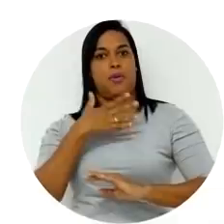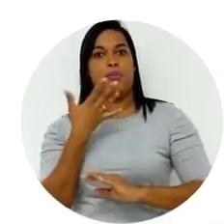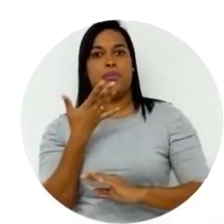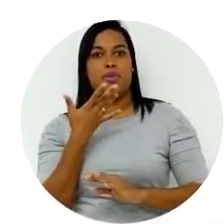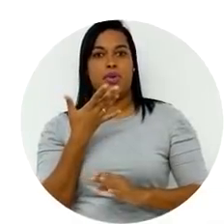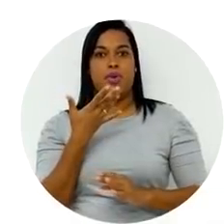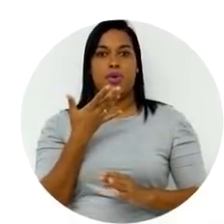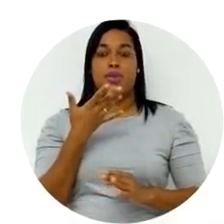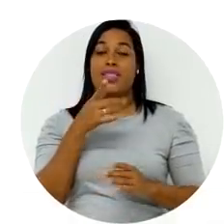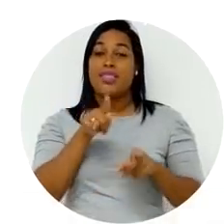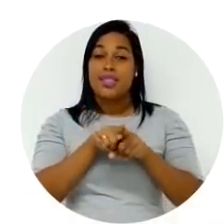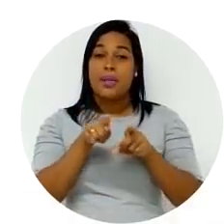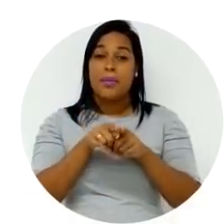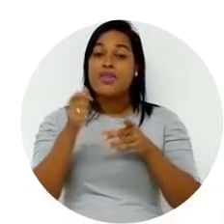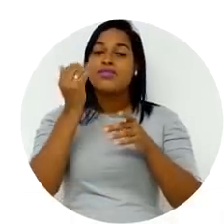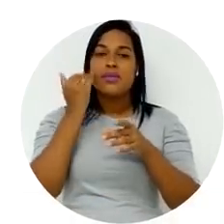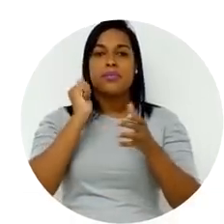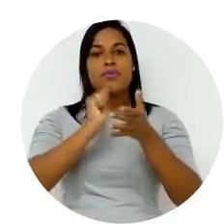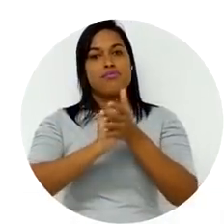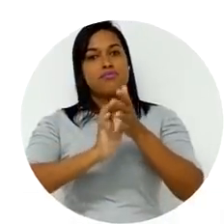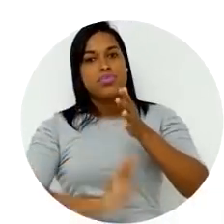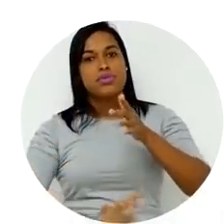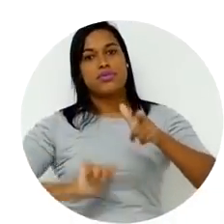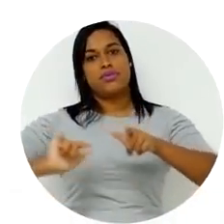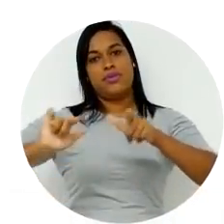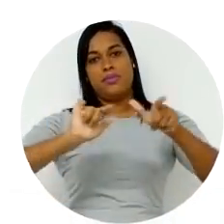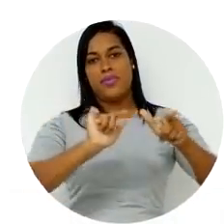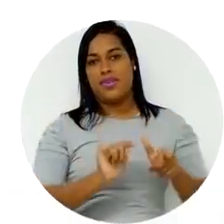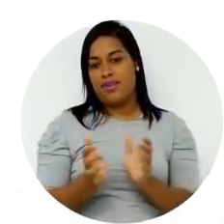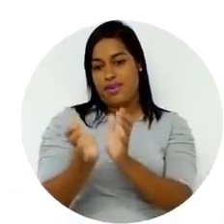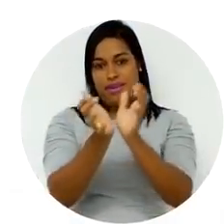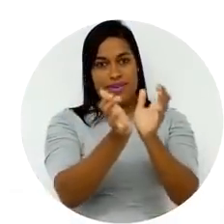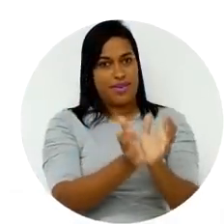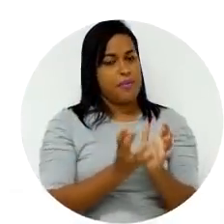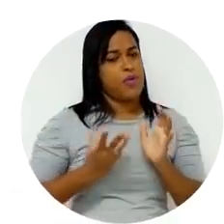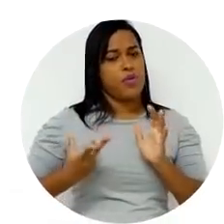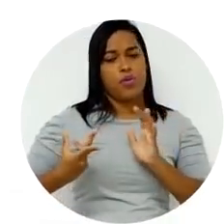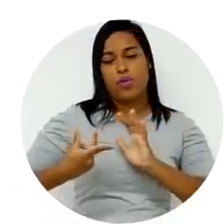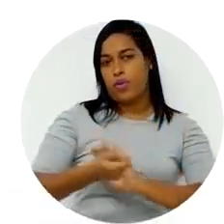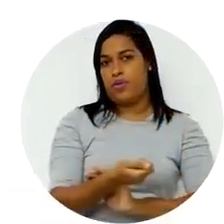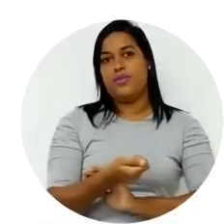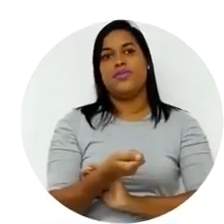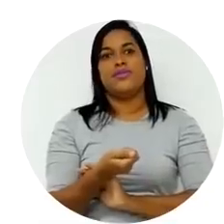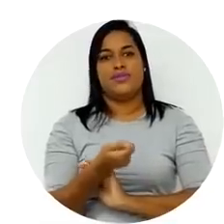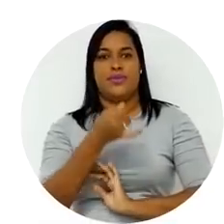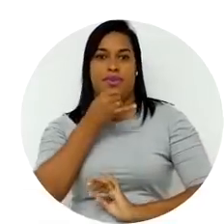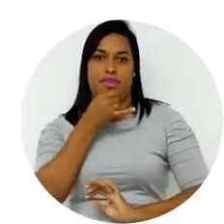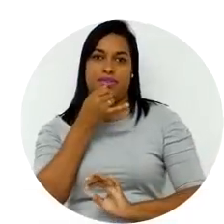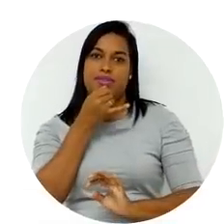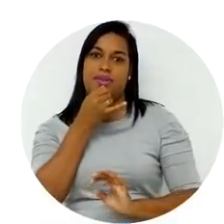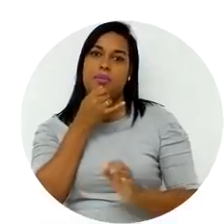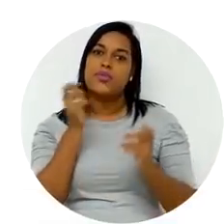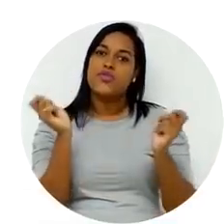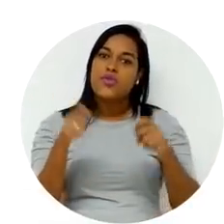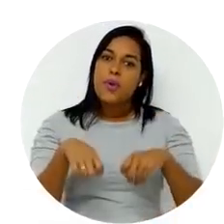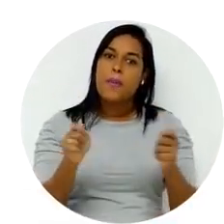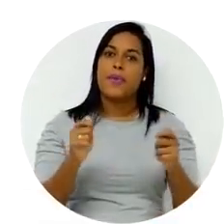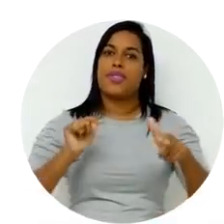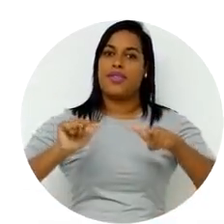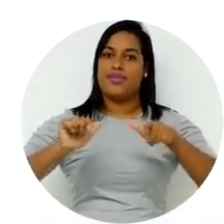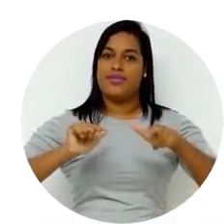A proatividade, saber trabalhar em equipe. Todos são exemplos de